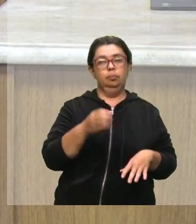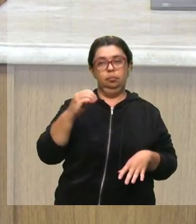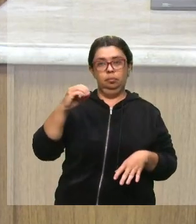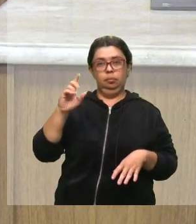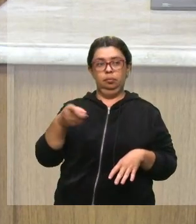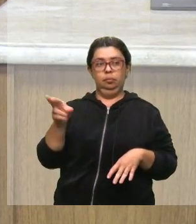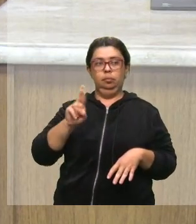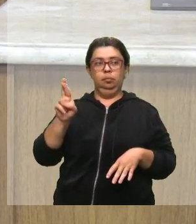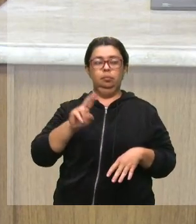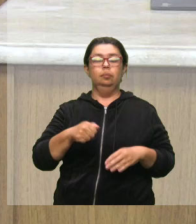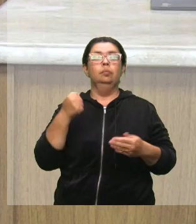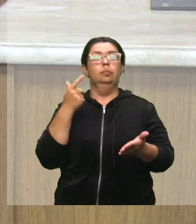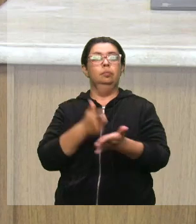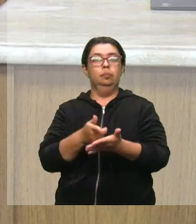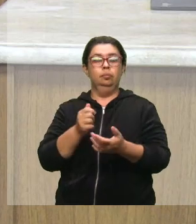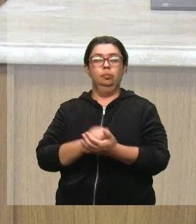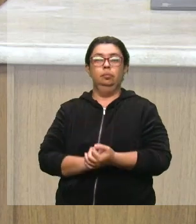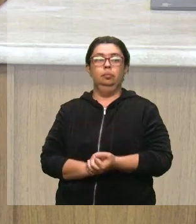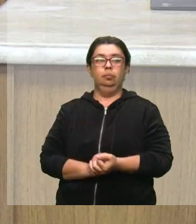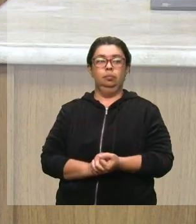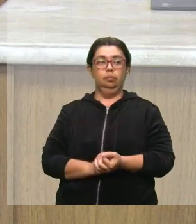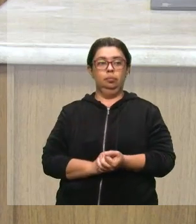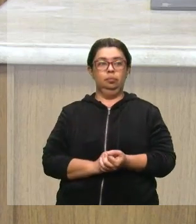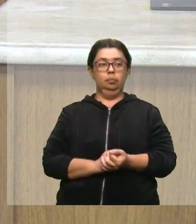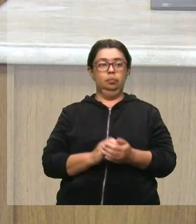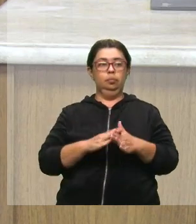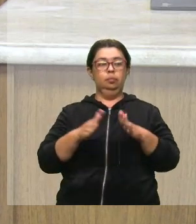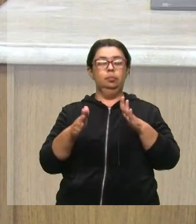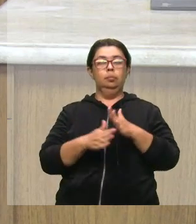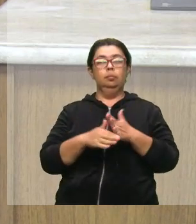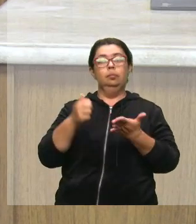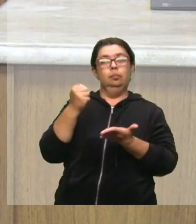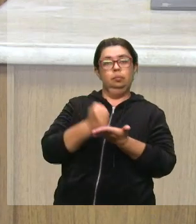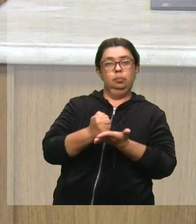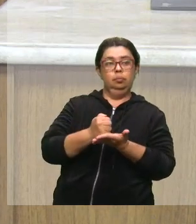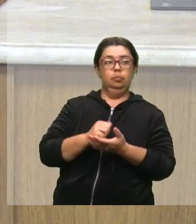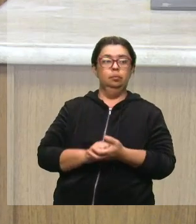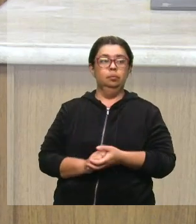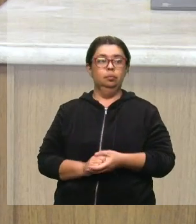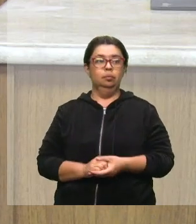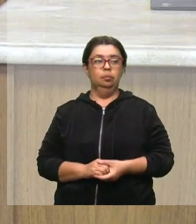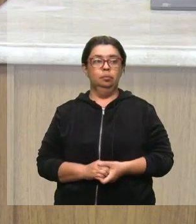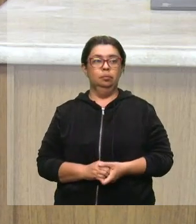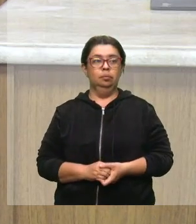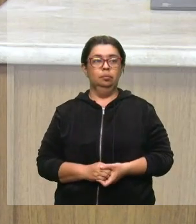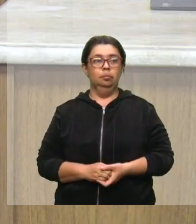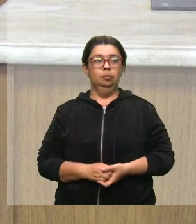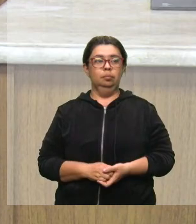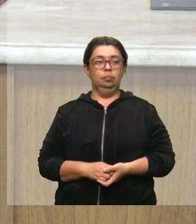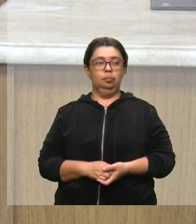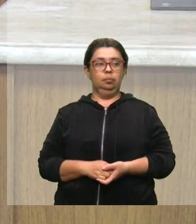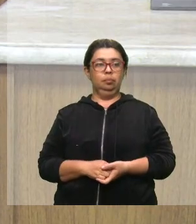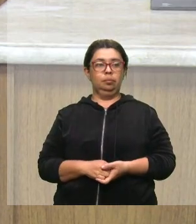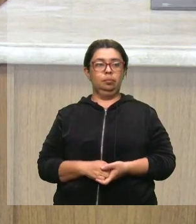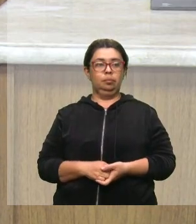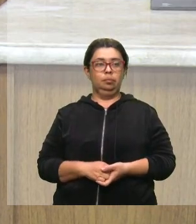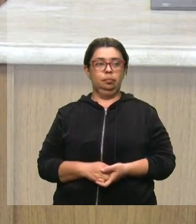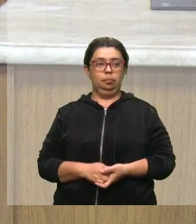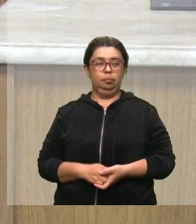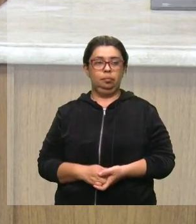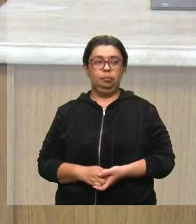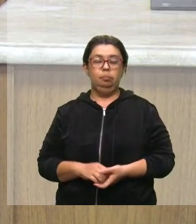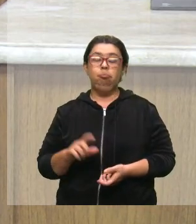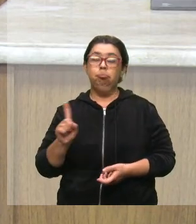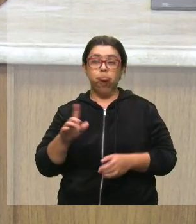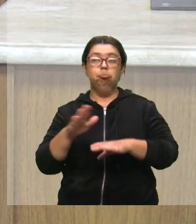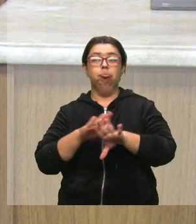pelo Tesouro a finalização. Então, todo o contrato está empenhado. Tá? Caso não termine esse ano, ele